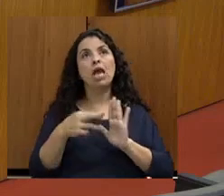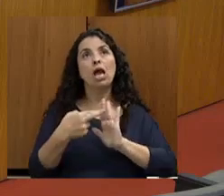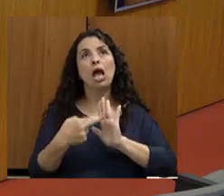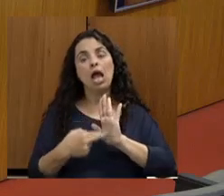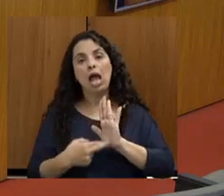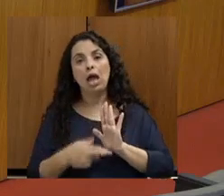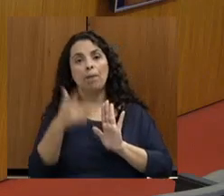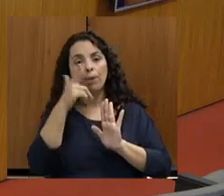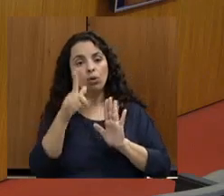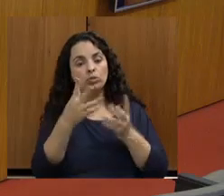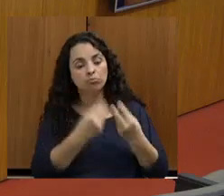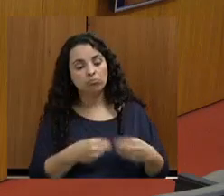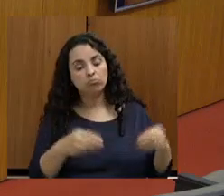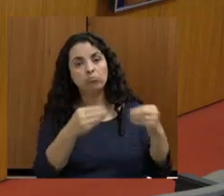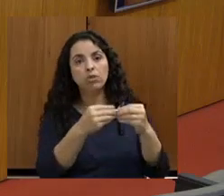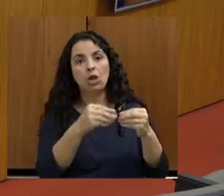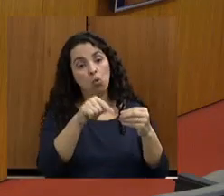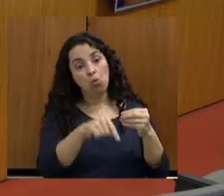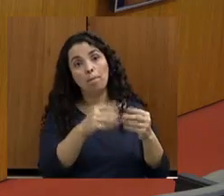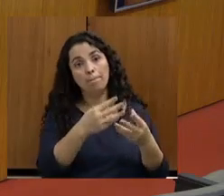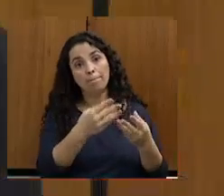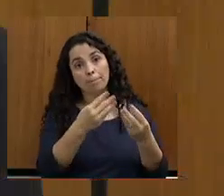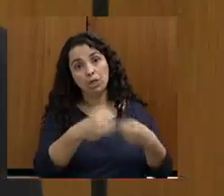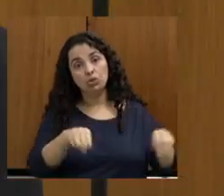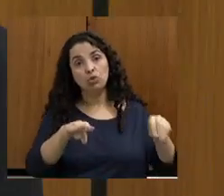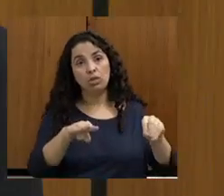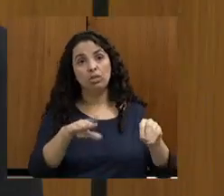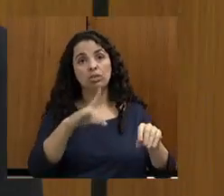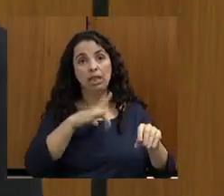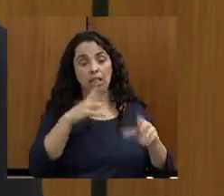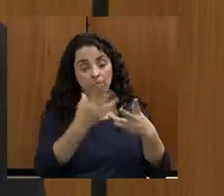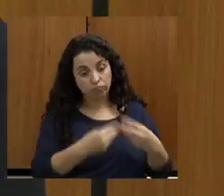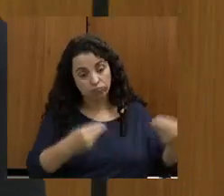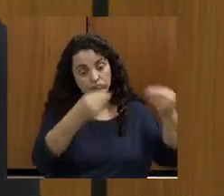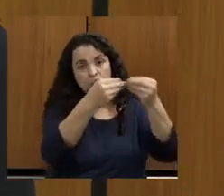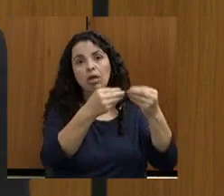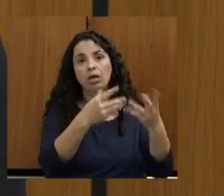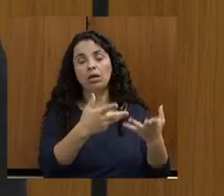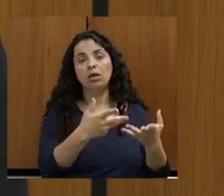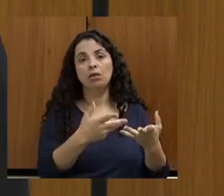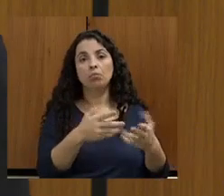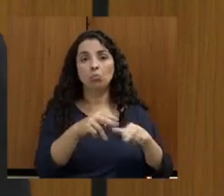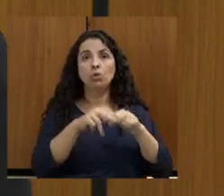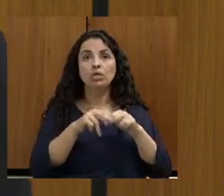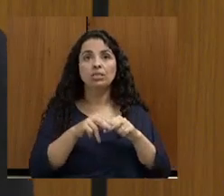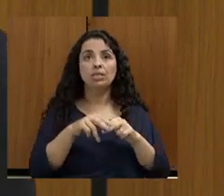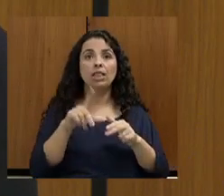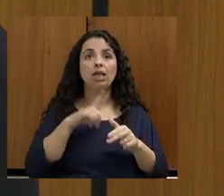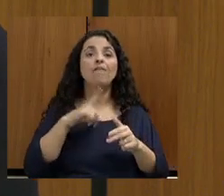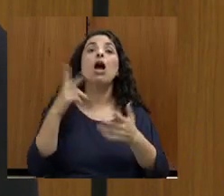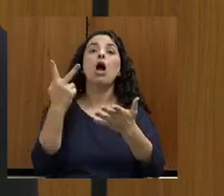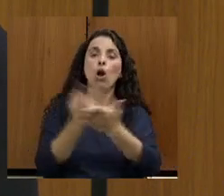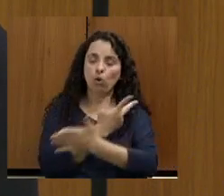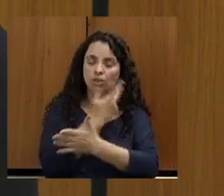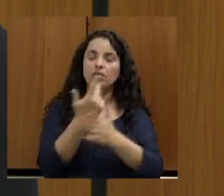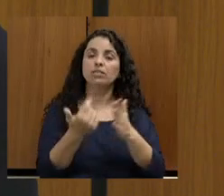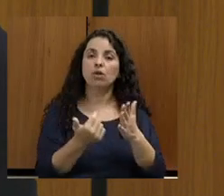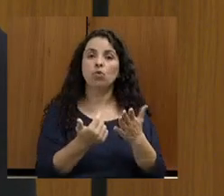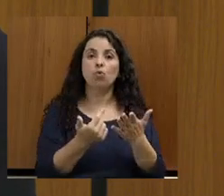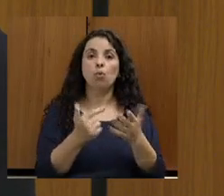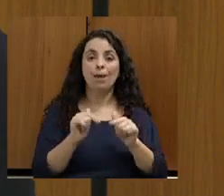você reparar algum dano é que tenha sido causado um ato ilícito. Tecnicamente falando,